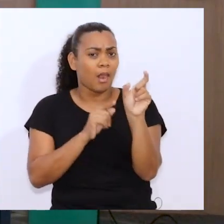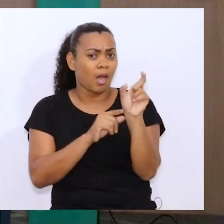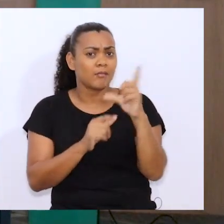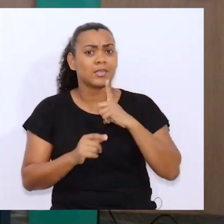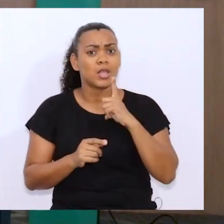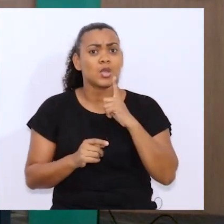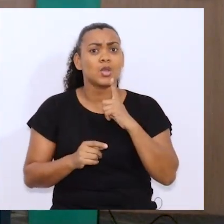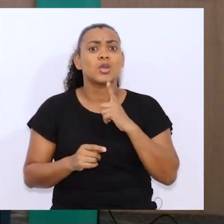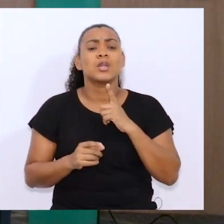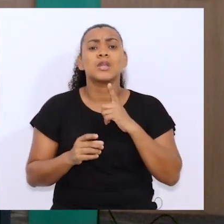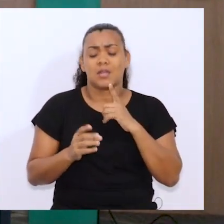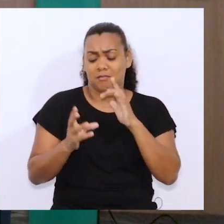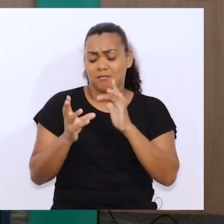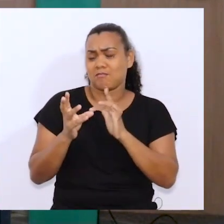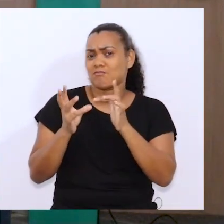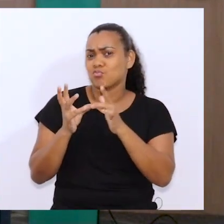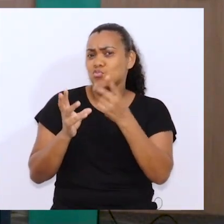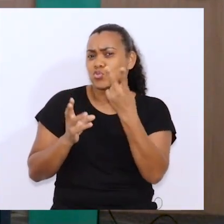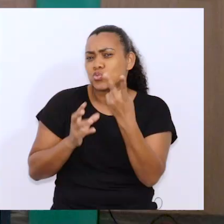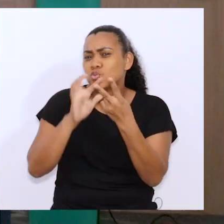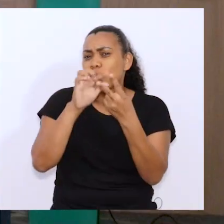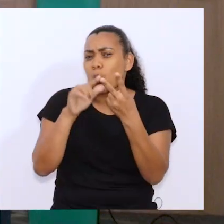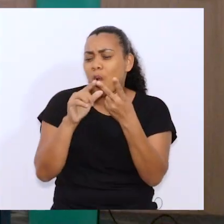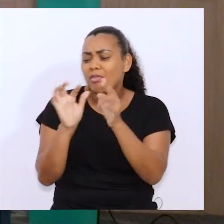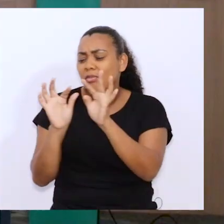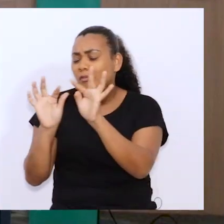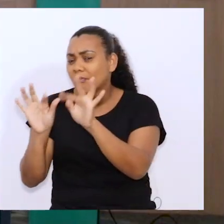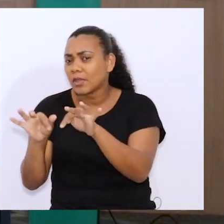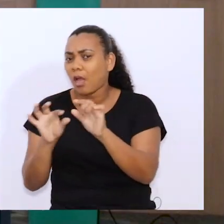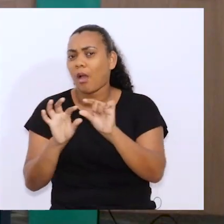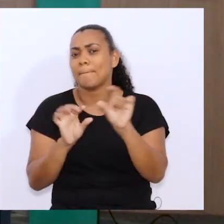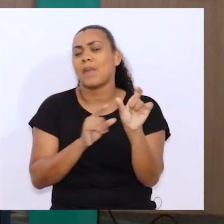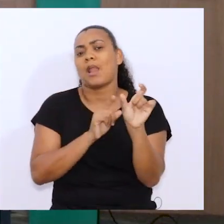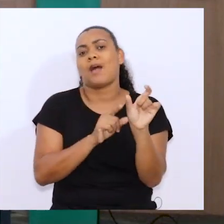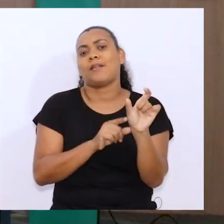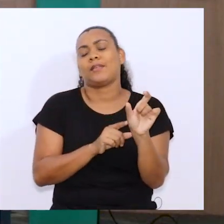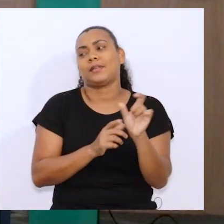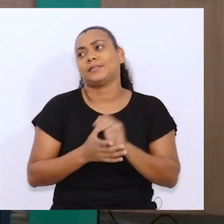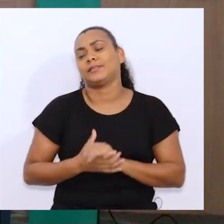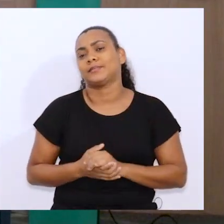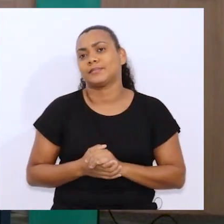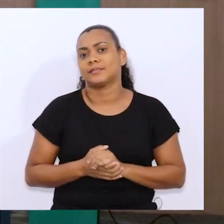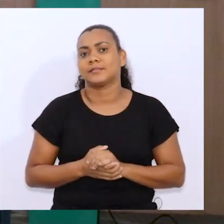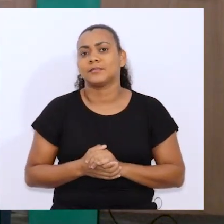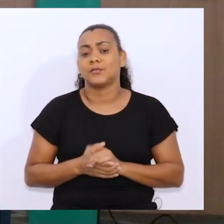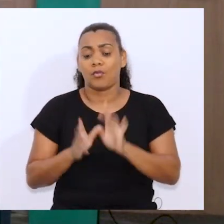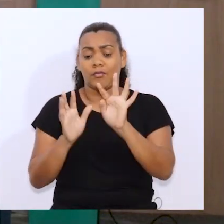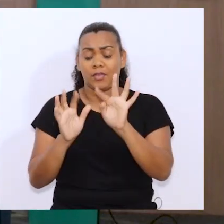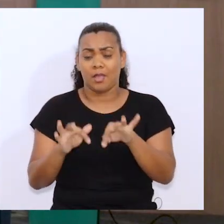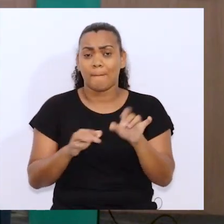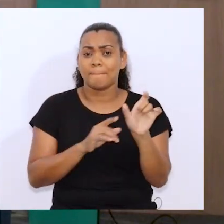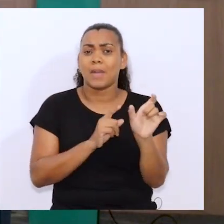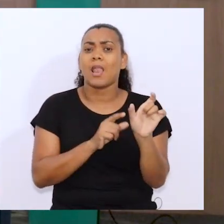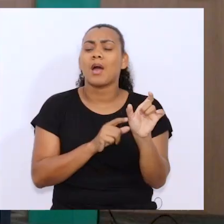encontro vocálico ia, que está no final dessa palavra. Então, ao final da